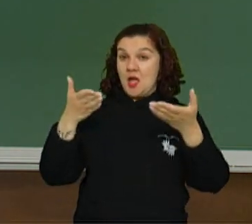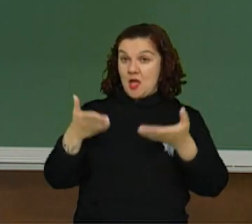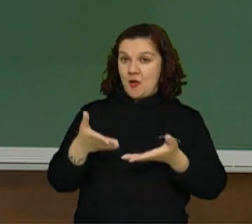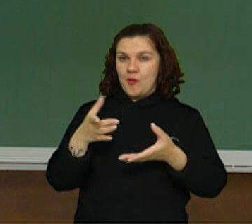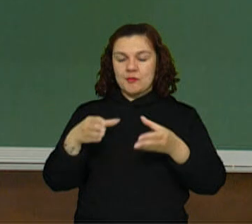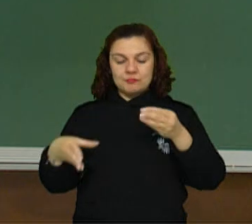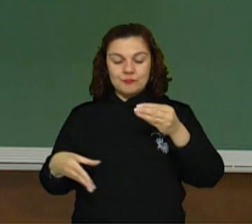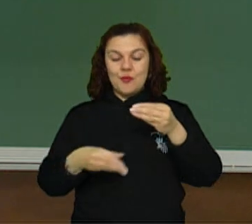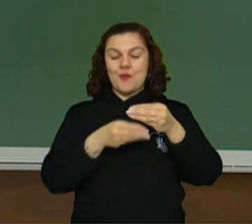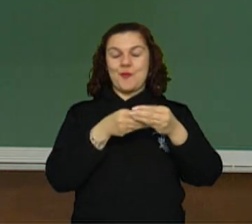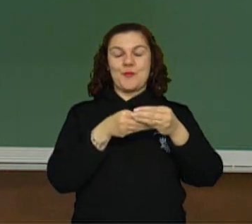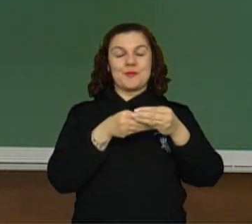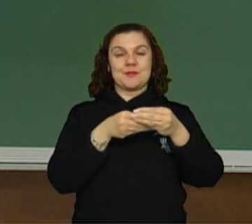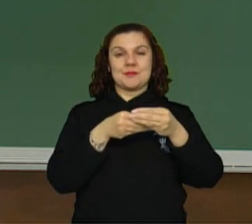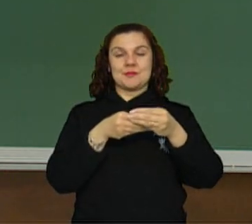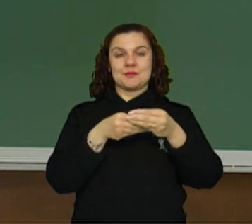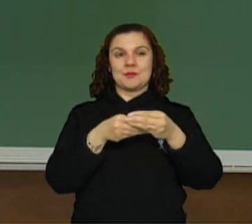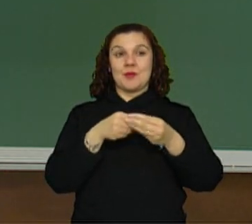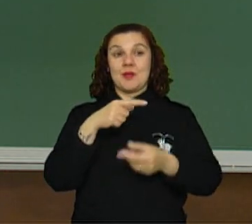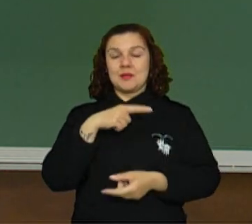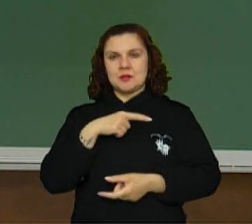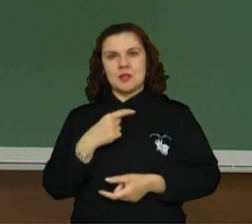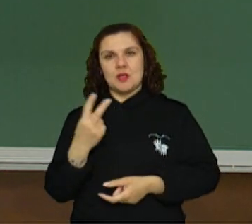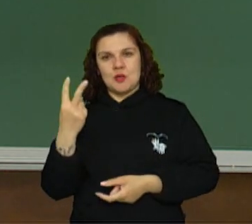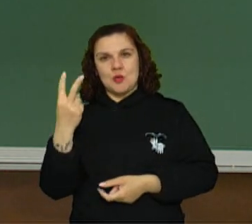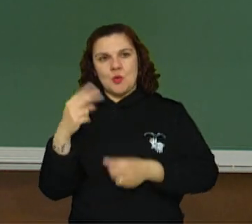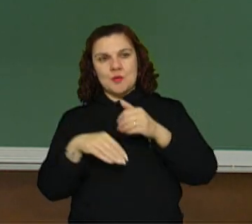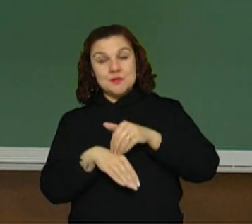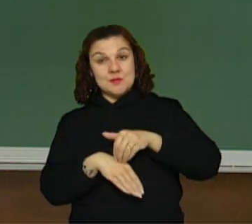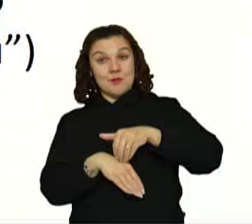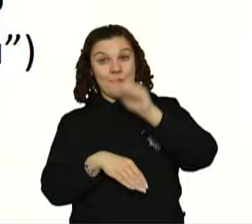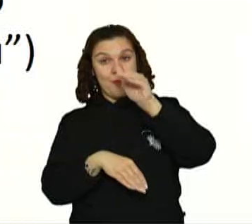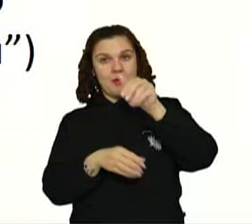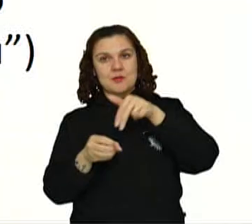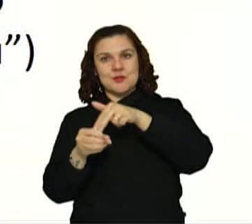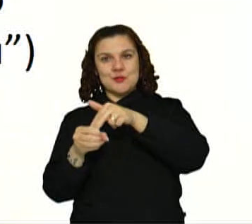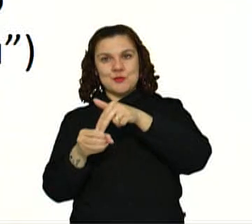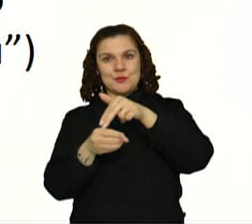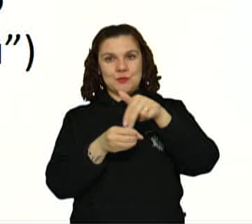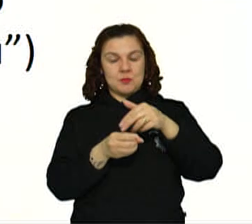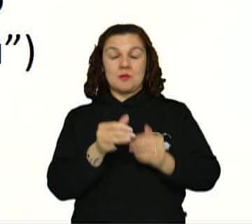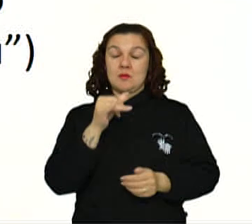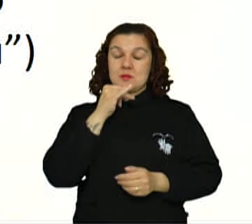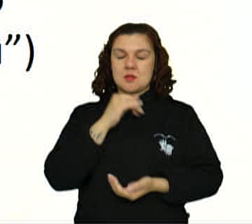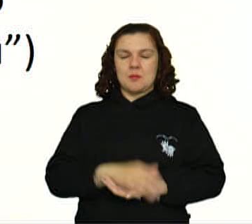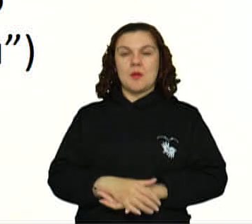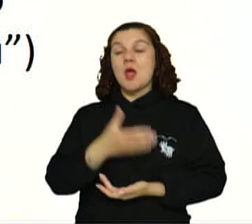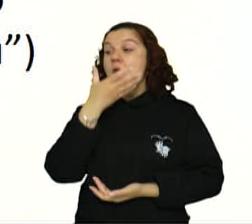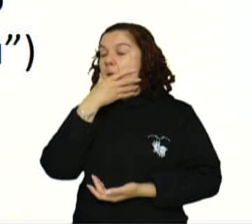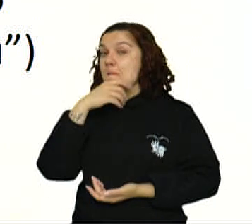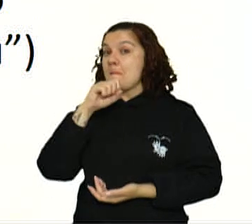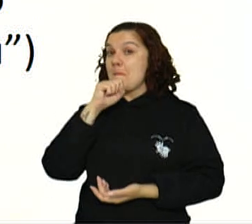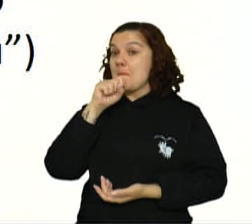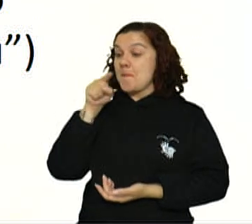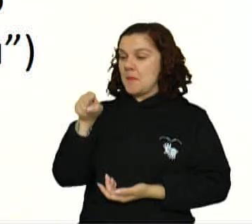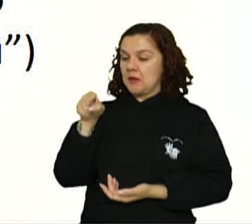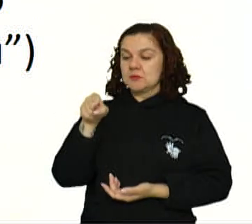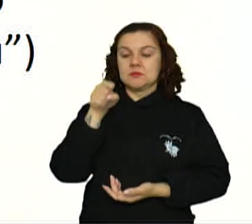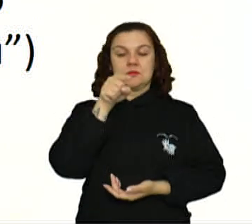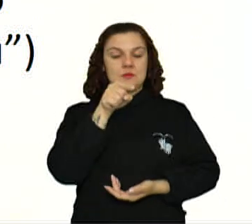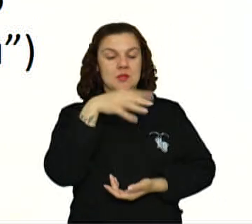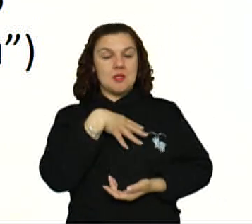Sujeito composto. Possui 2 ou mais núcleos. Exemplo, pai e